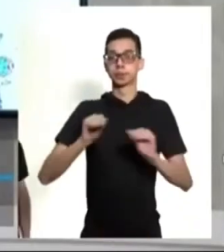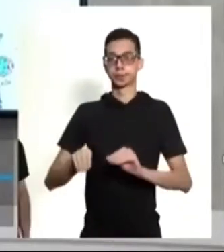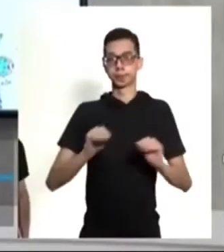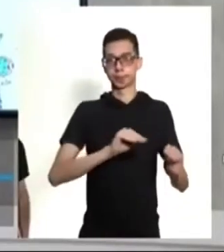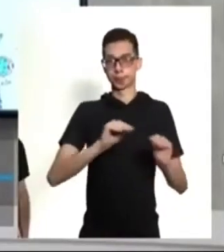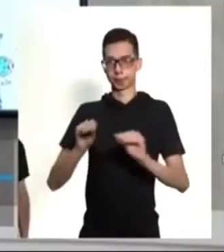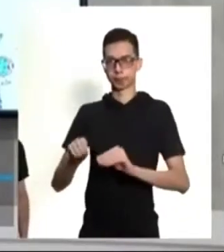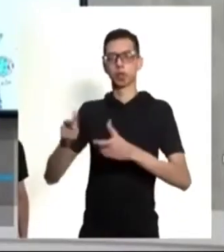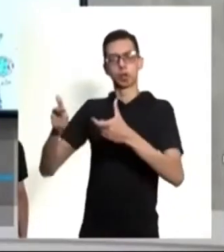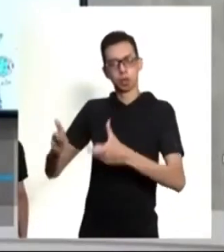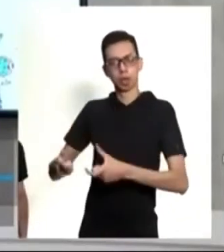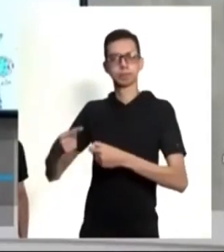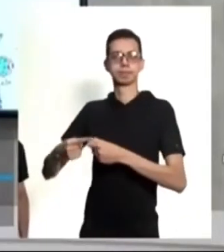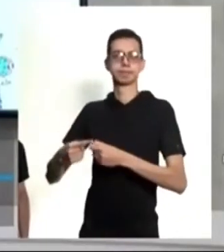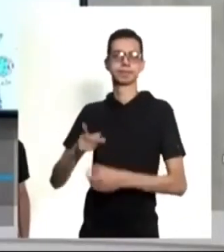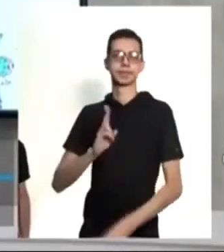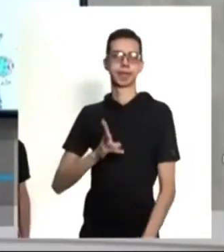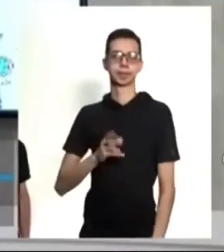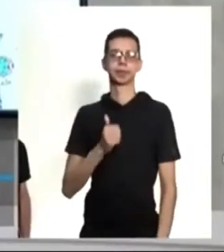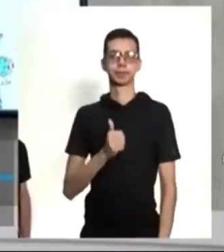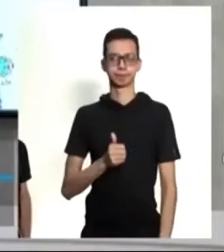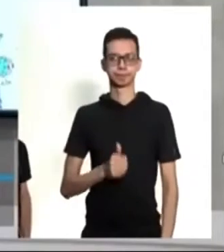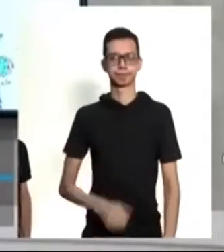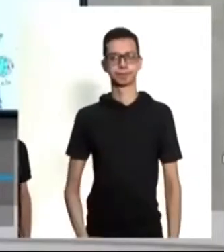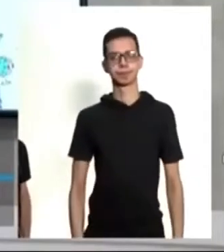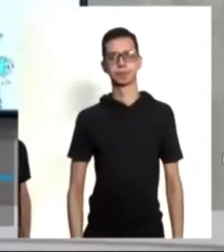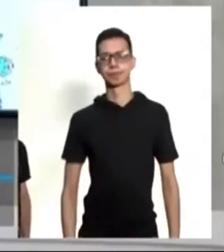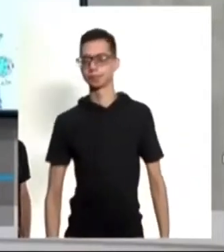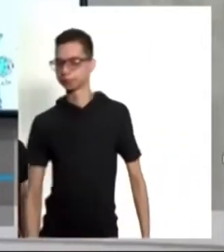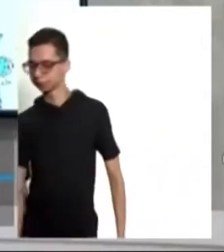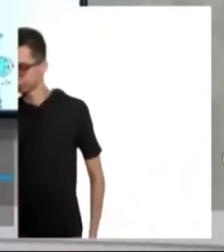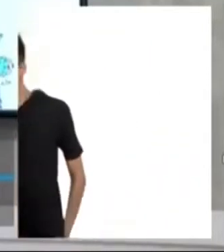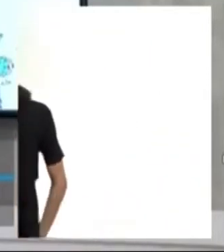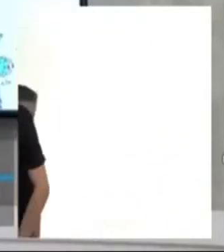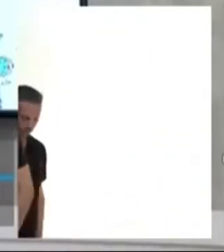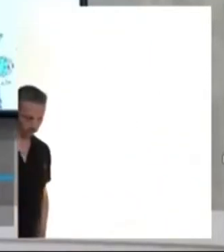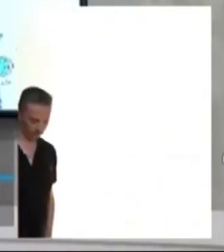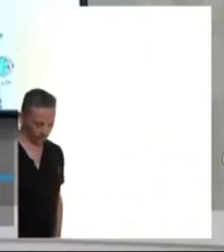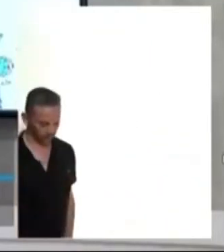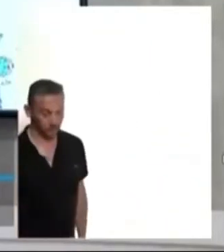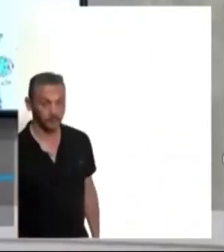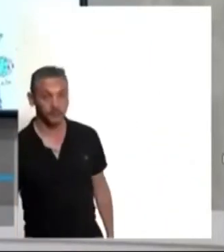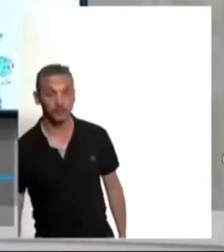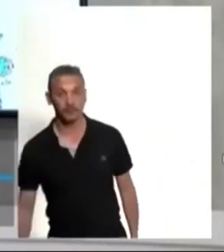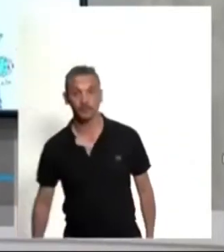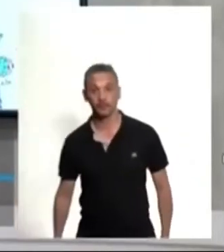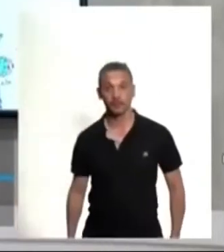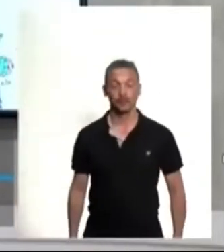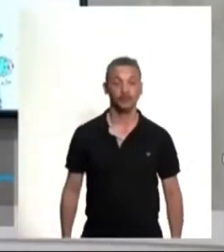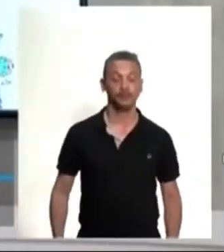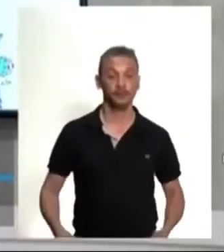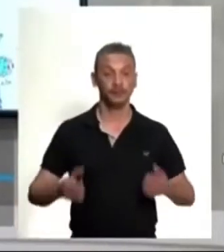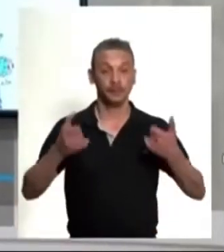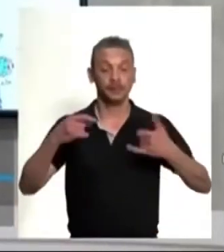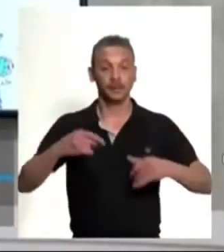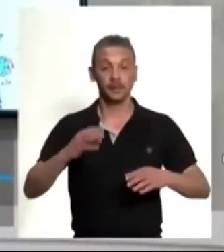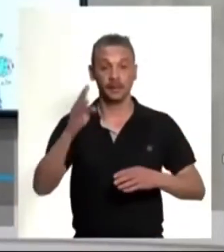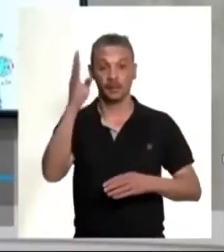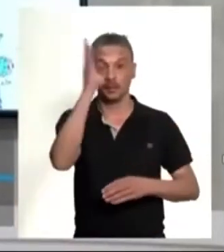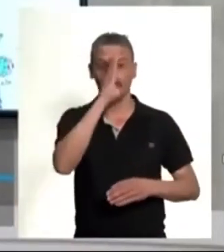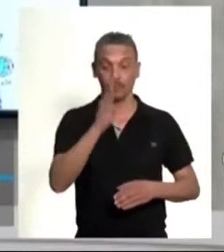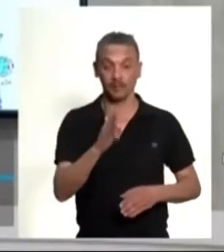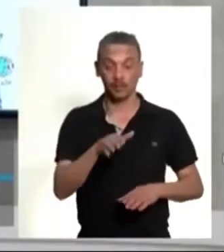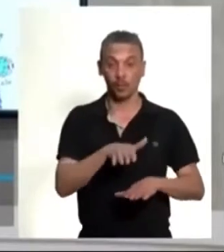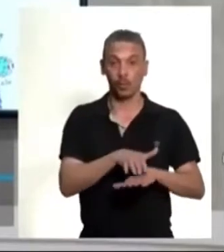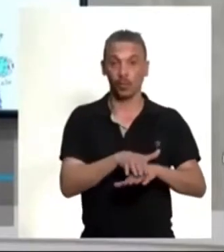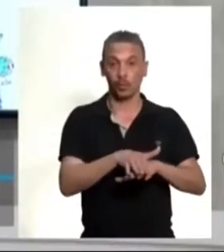e ir para a cidade. Então, olha só, se eu disse que a urbanização no Brasil foi um fato